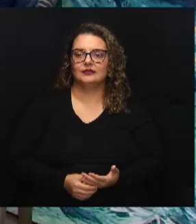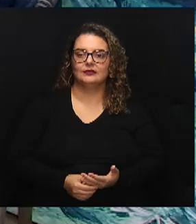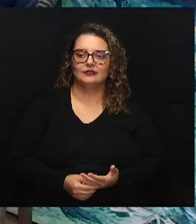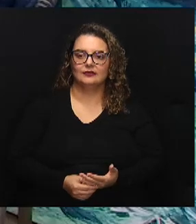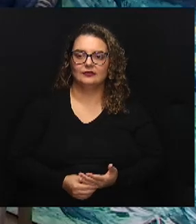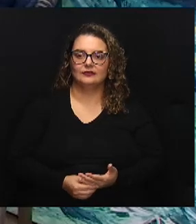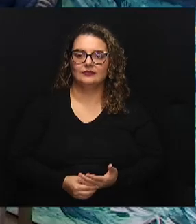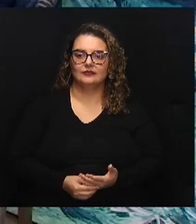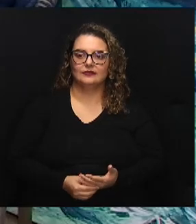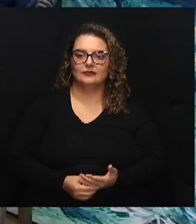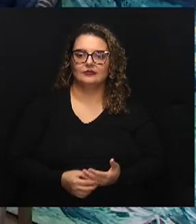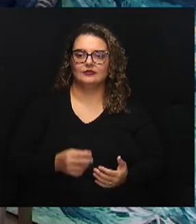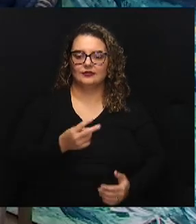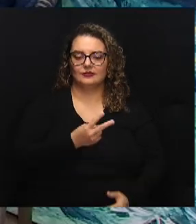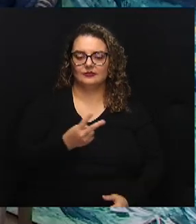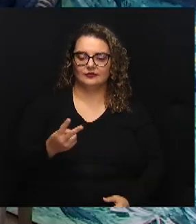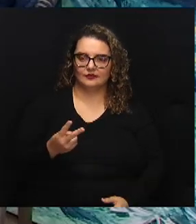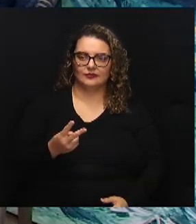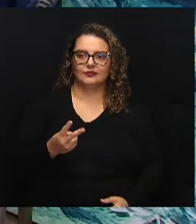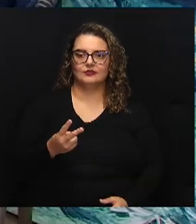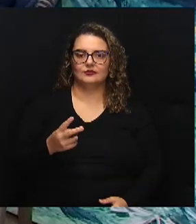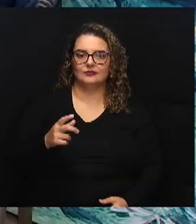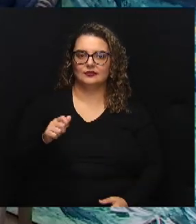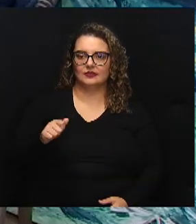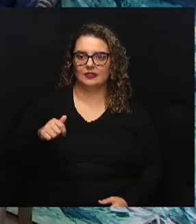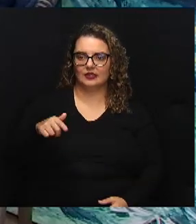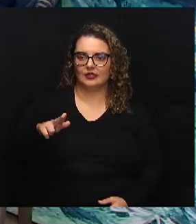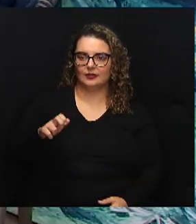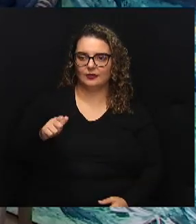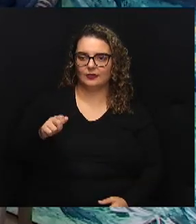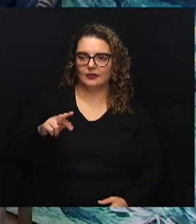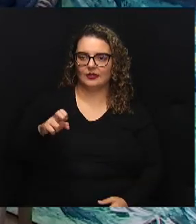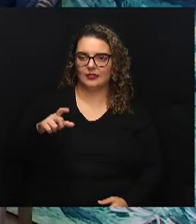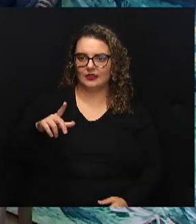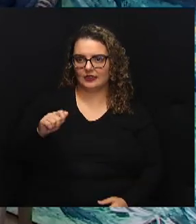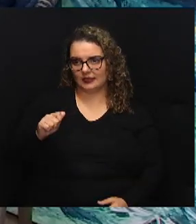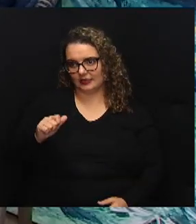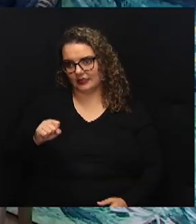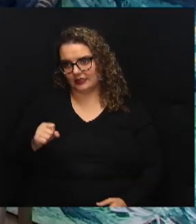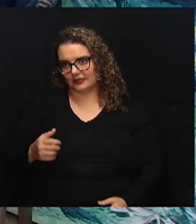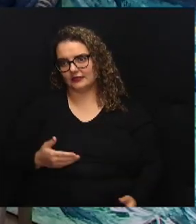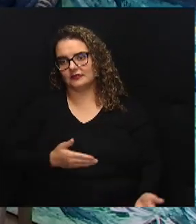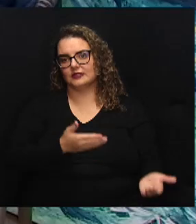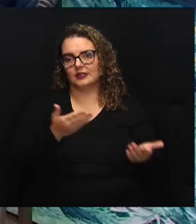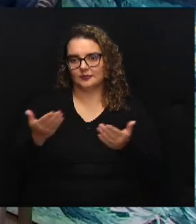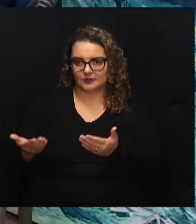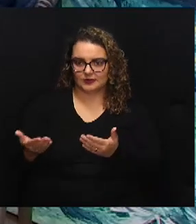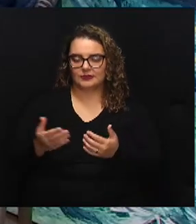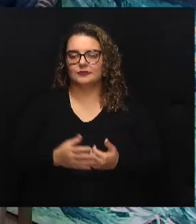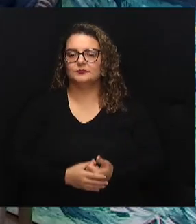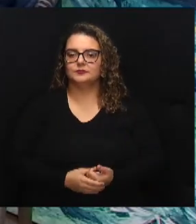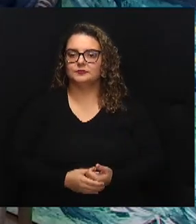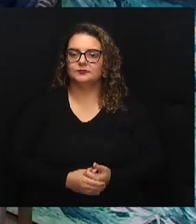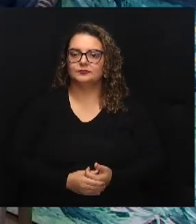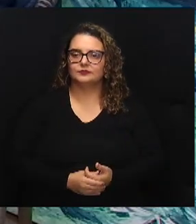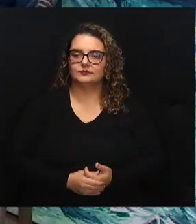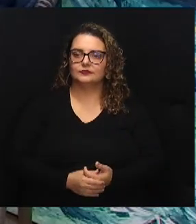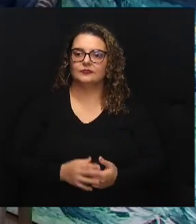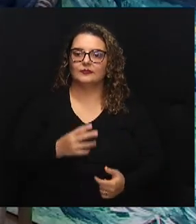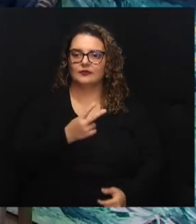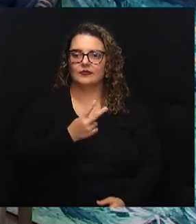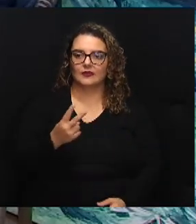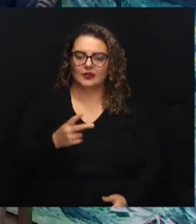com 22 aquarelas que eu estou apresentando e